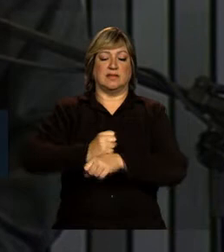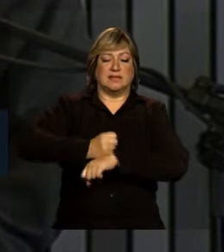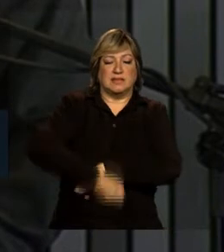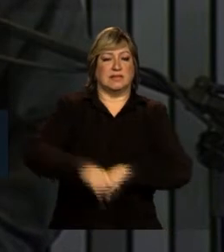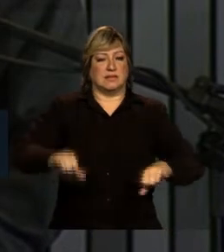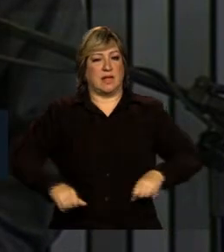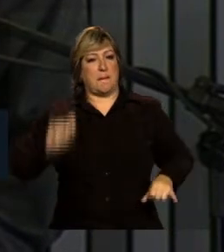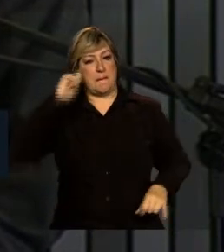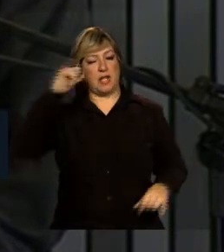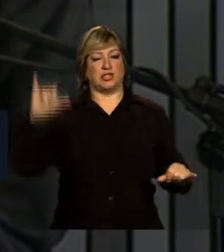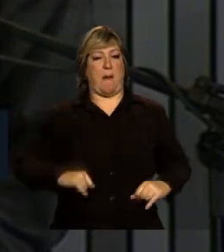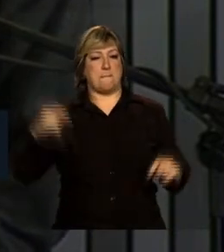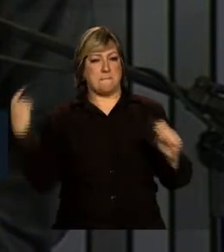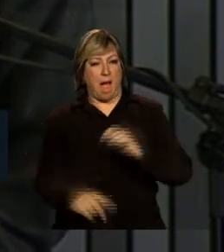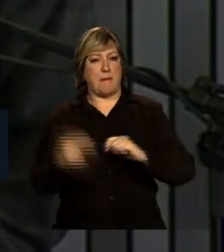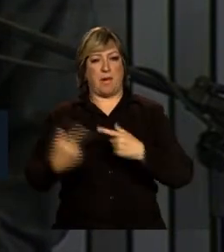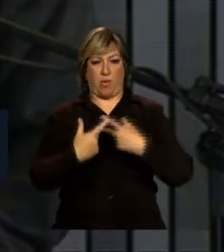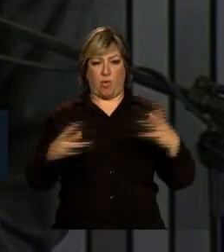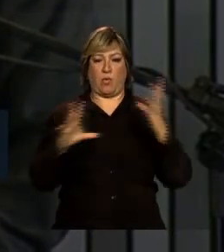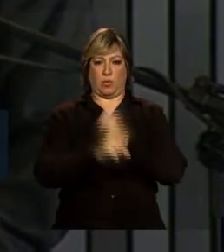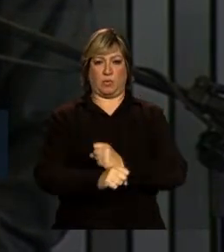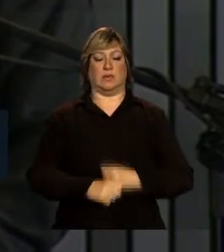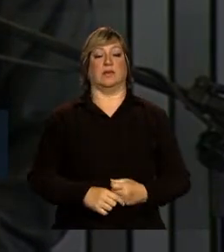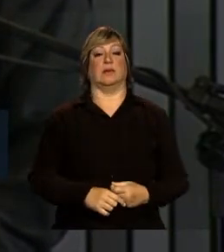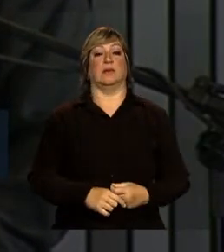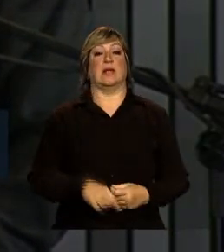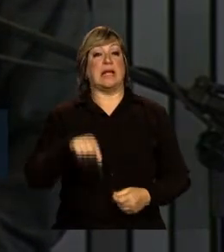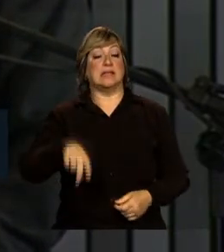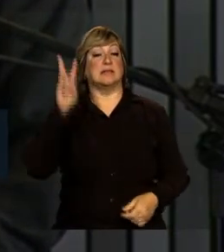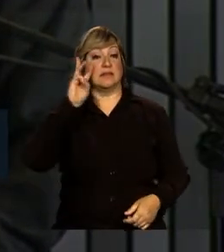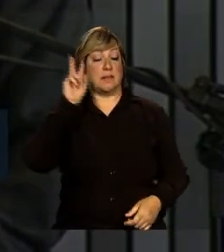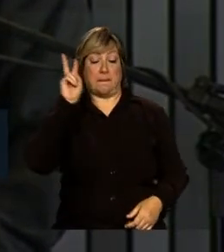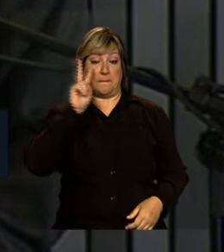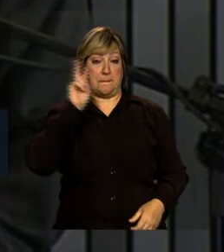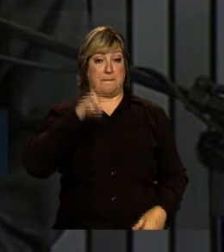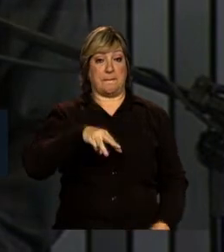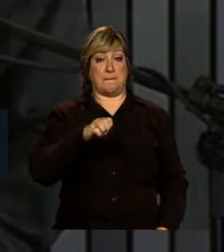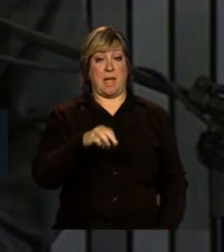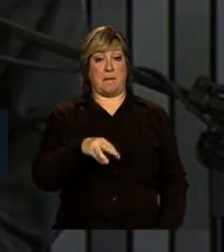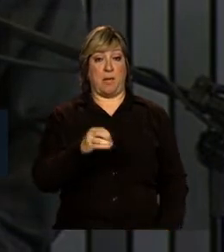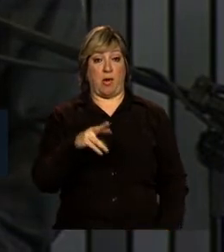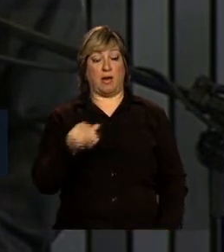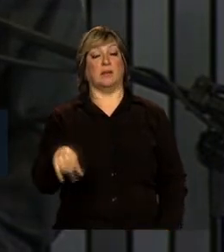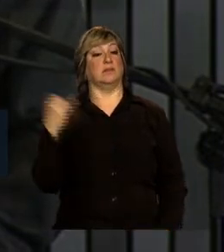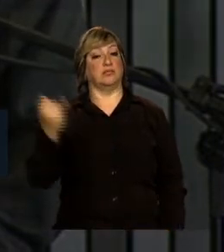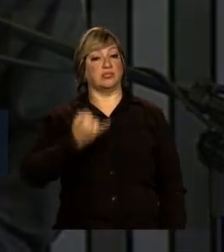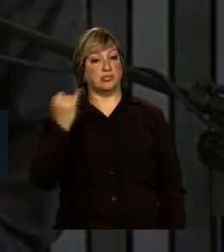ocorreu. O resgate da memória se constitui em bem estruturante na história dos